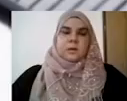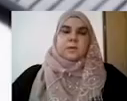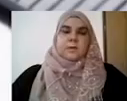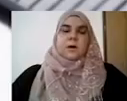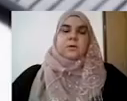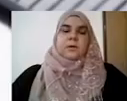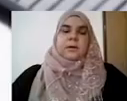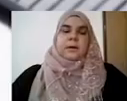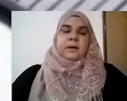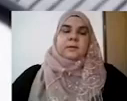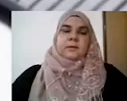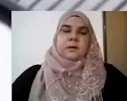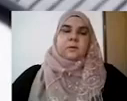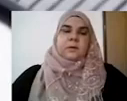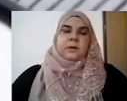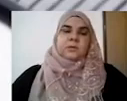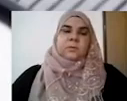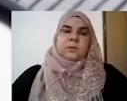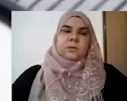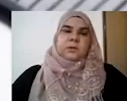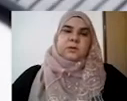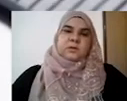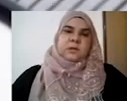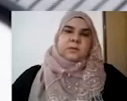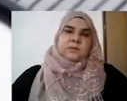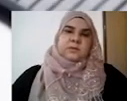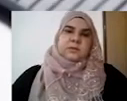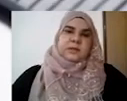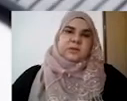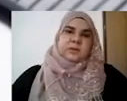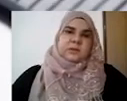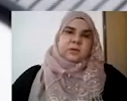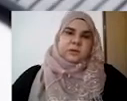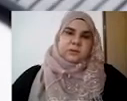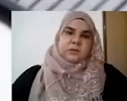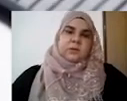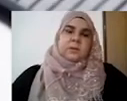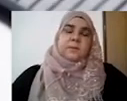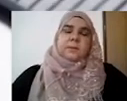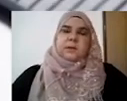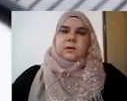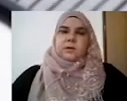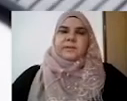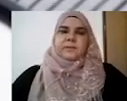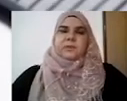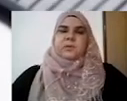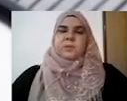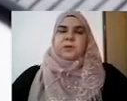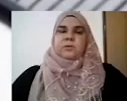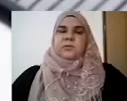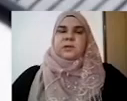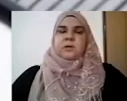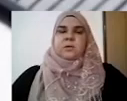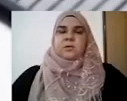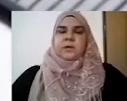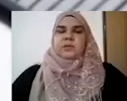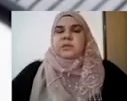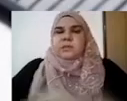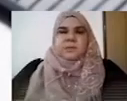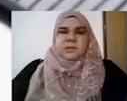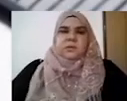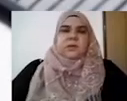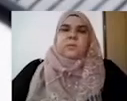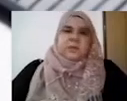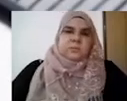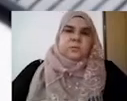Bom, então, resumindo o que nós falamos no slide anterior. Primeira coisa, para dois polígonos serem congruentes,